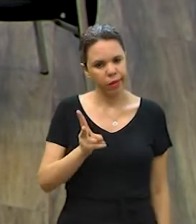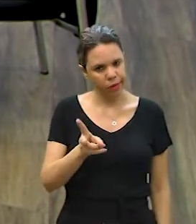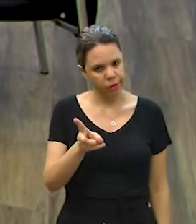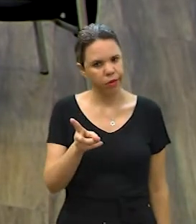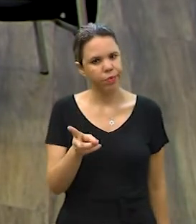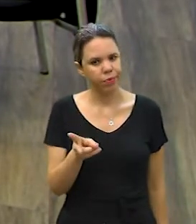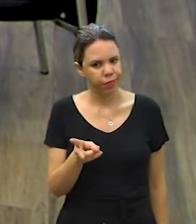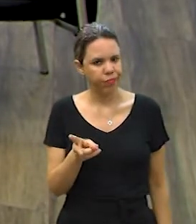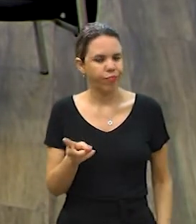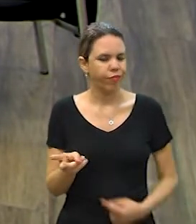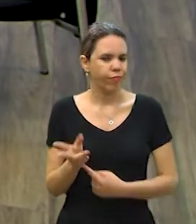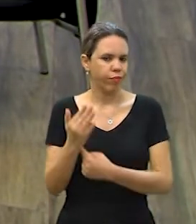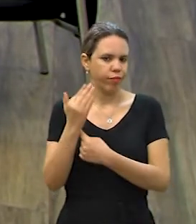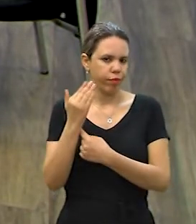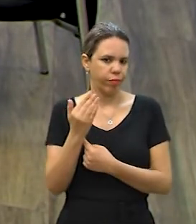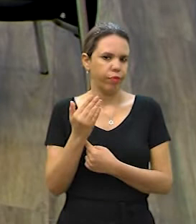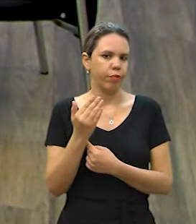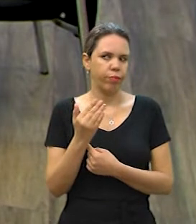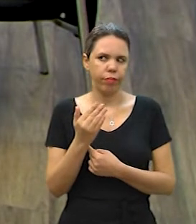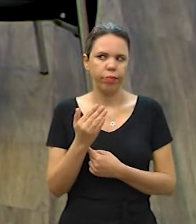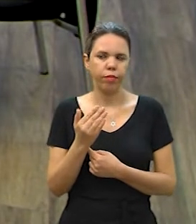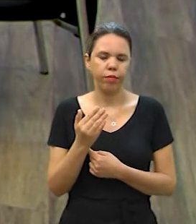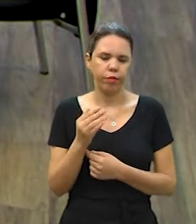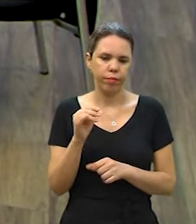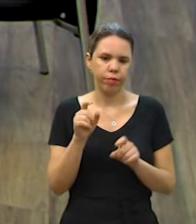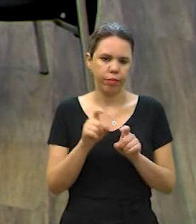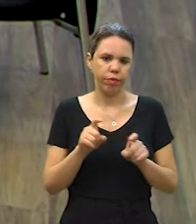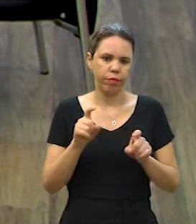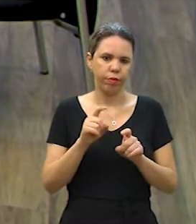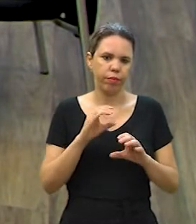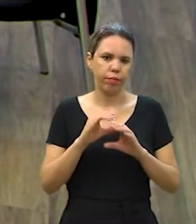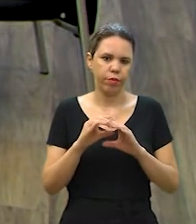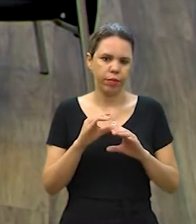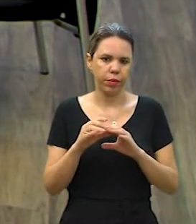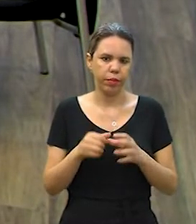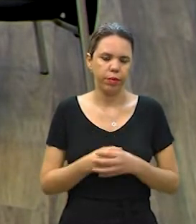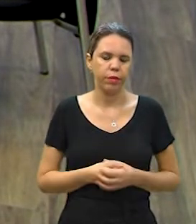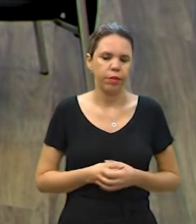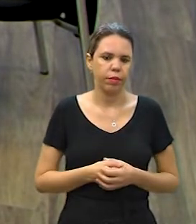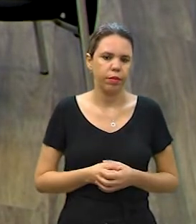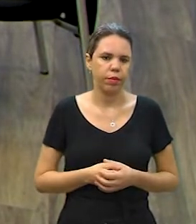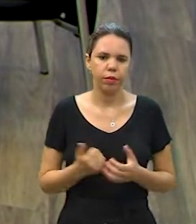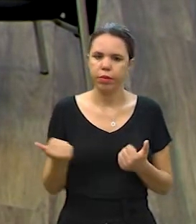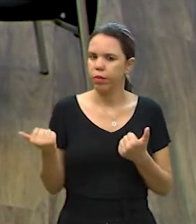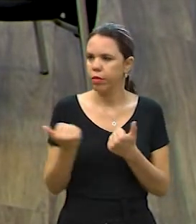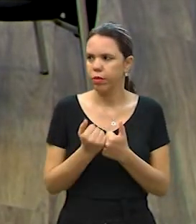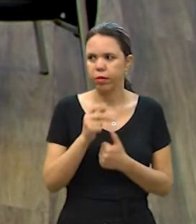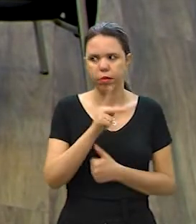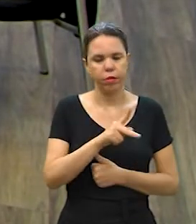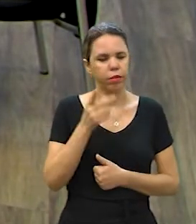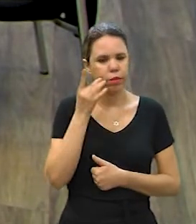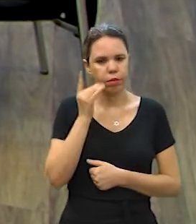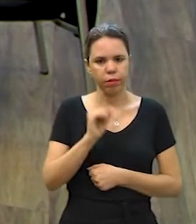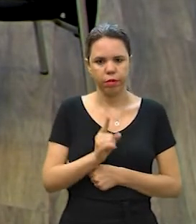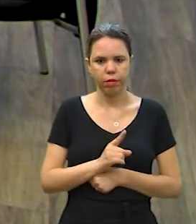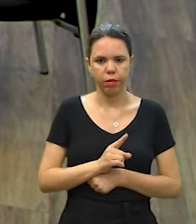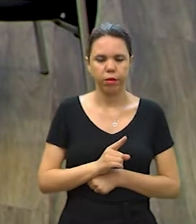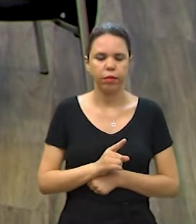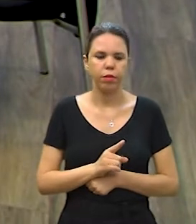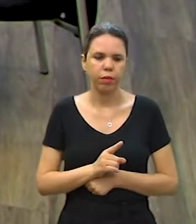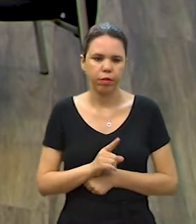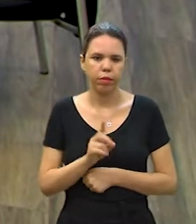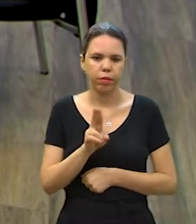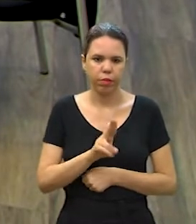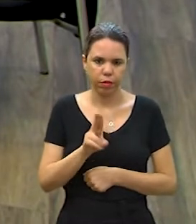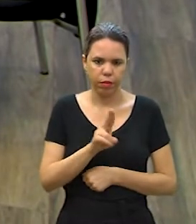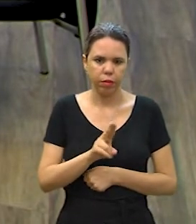das tecnologias digitais, da informação e comunicação, não substituindo o professor e a professora, mas sendo utilizado